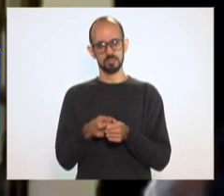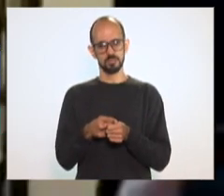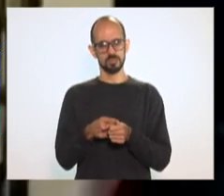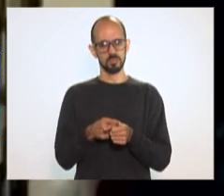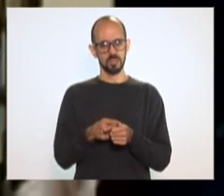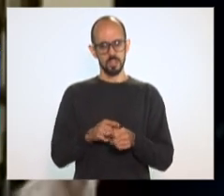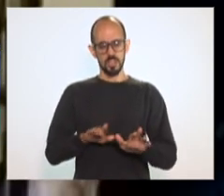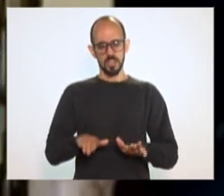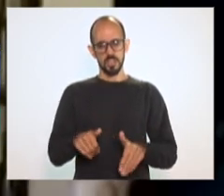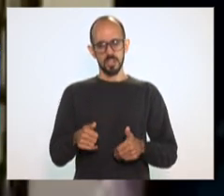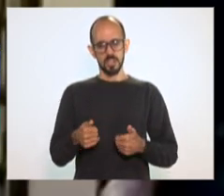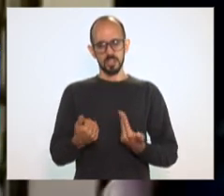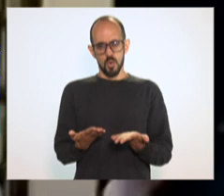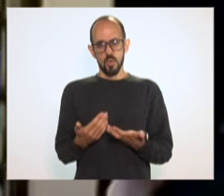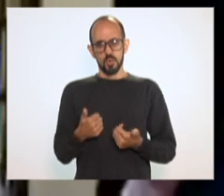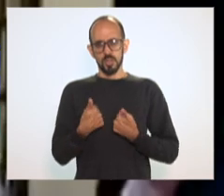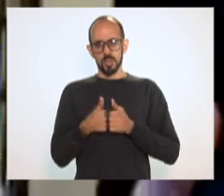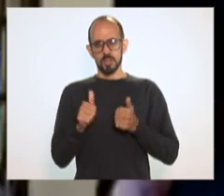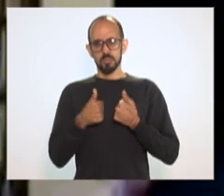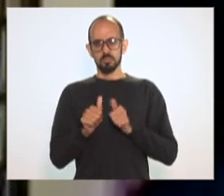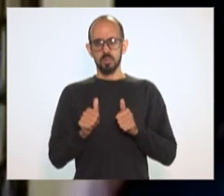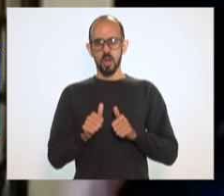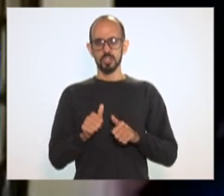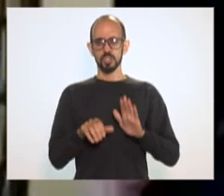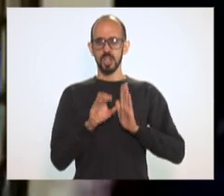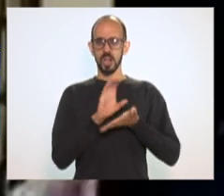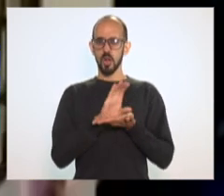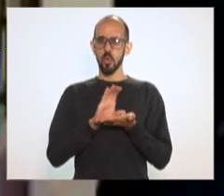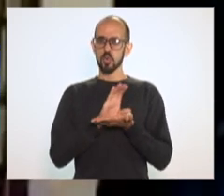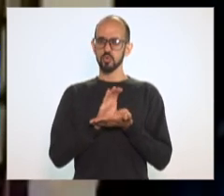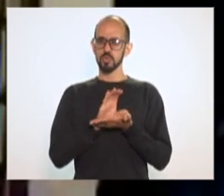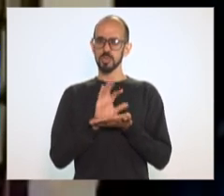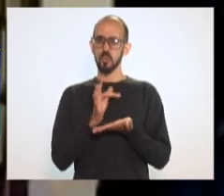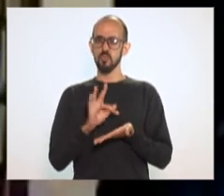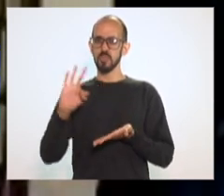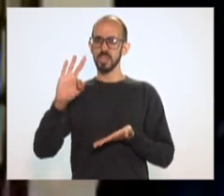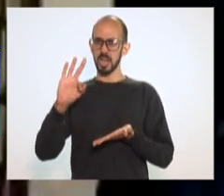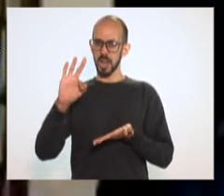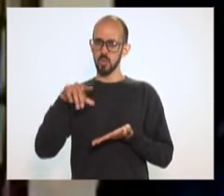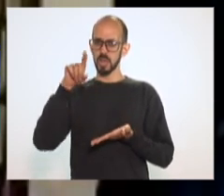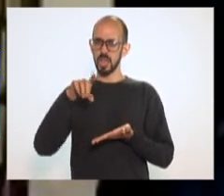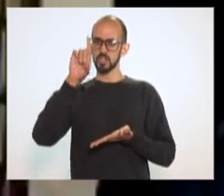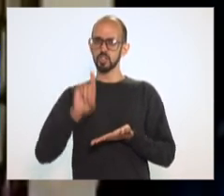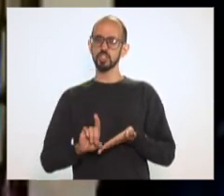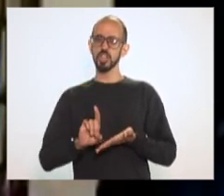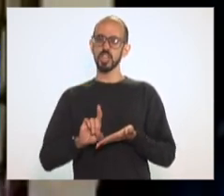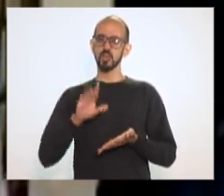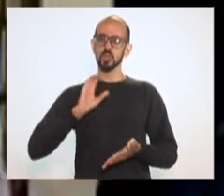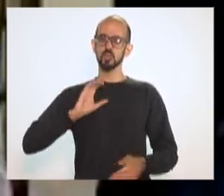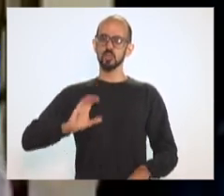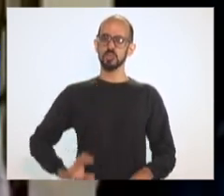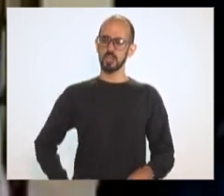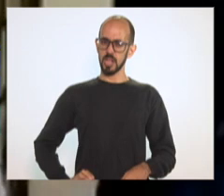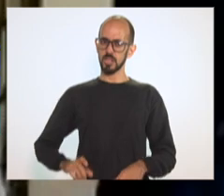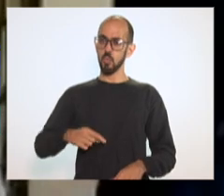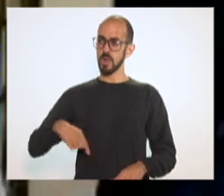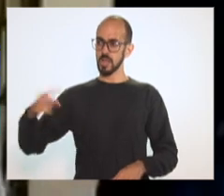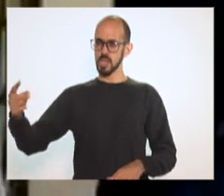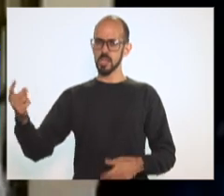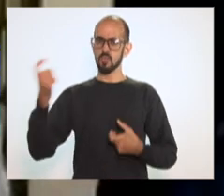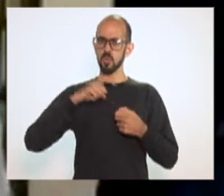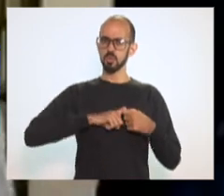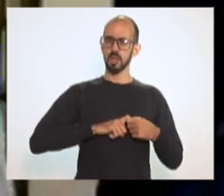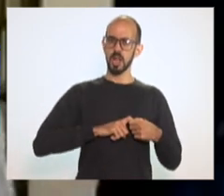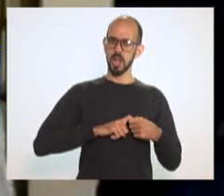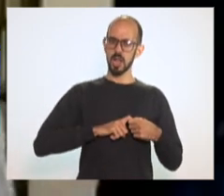o transporte que está na constituição federal que é direito do cidadão ir e e